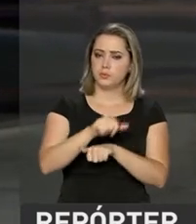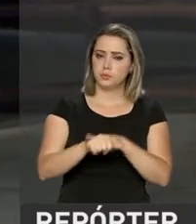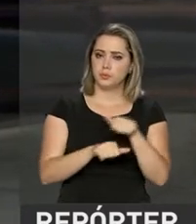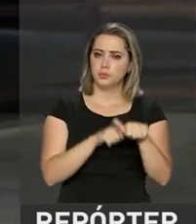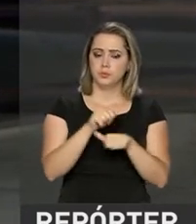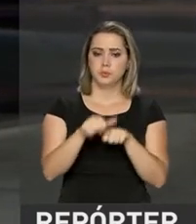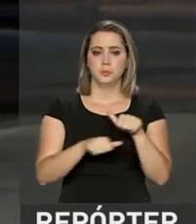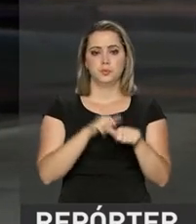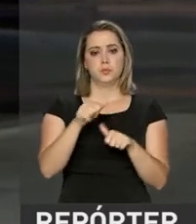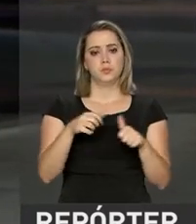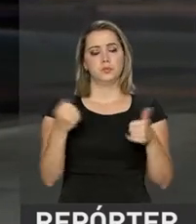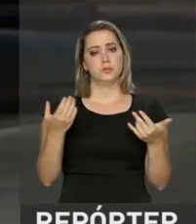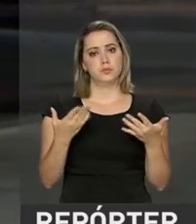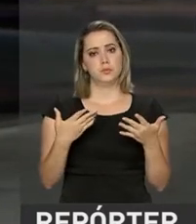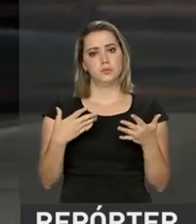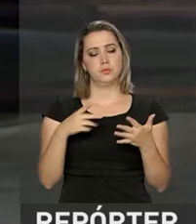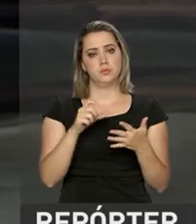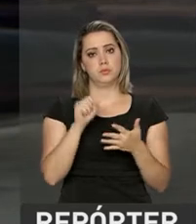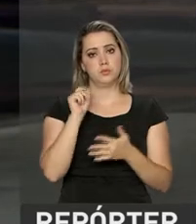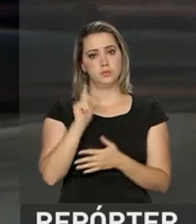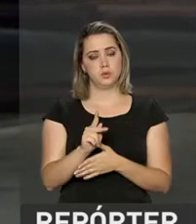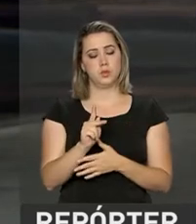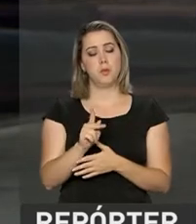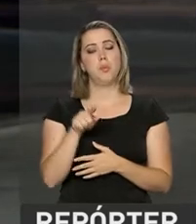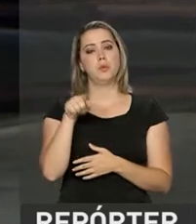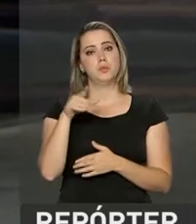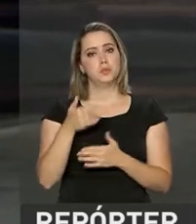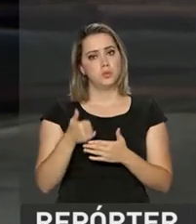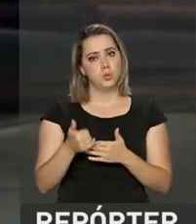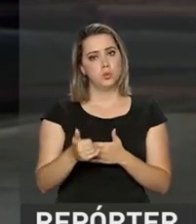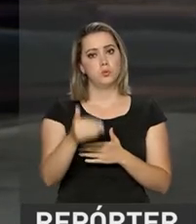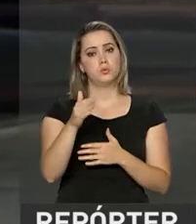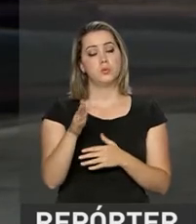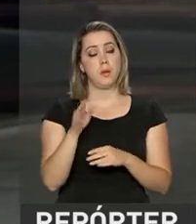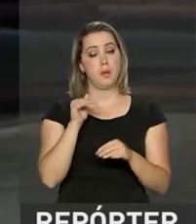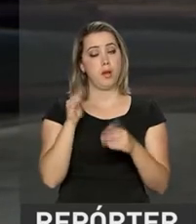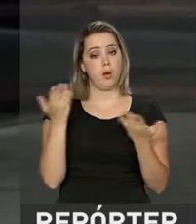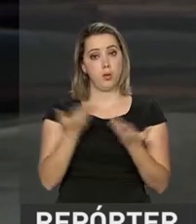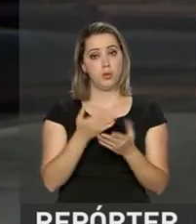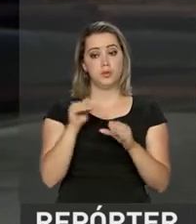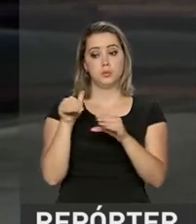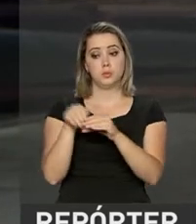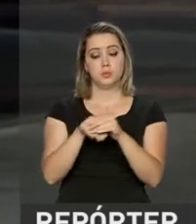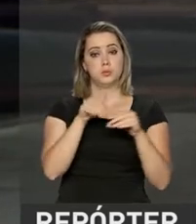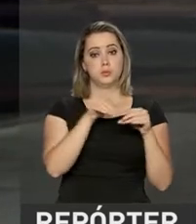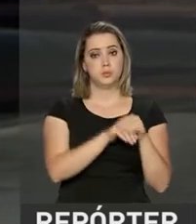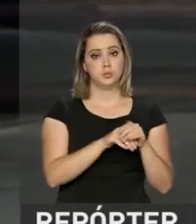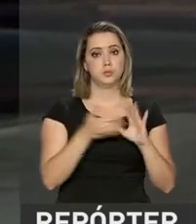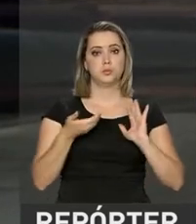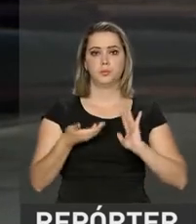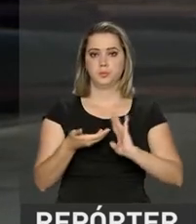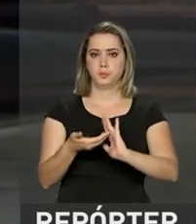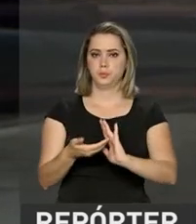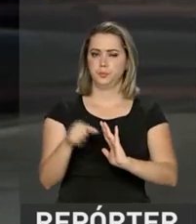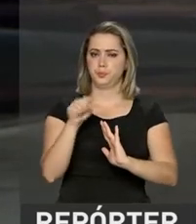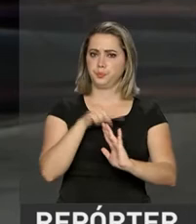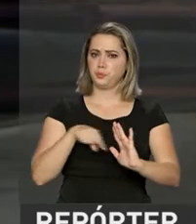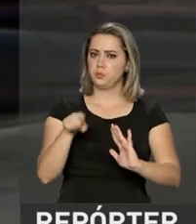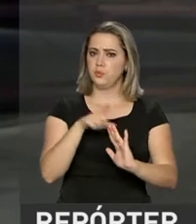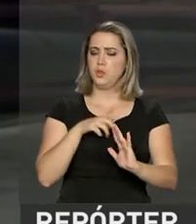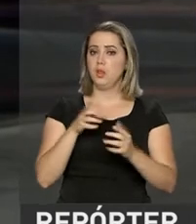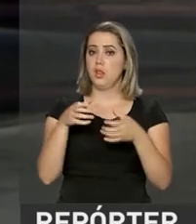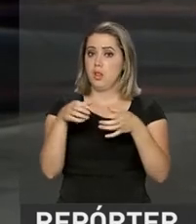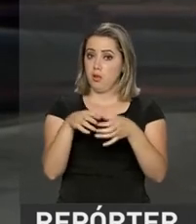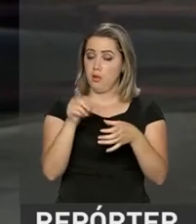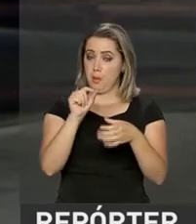na previdência social no país segue para o plenário da câmara dos deputados pelo regimento interno